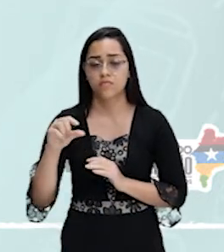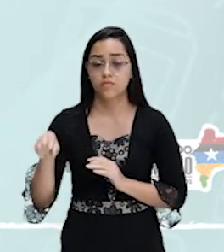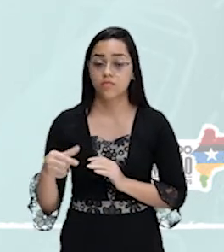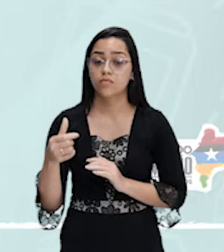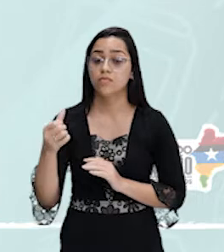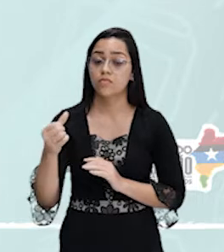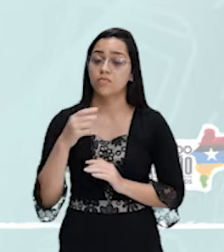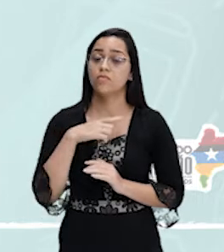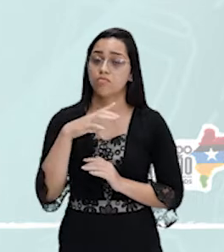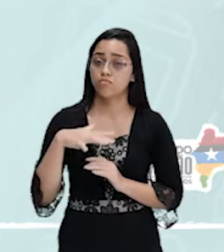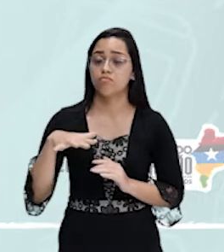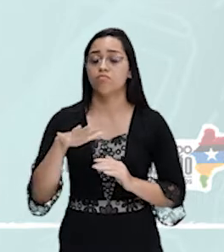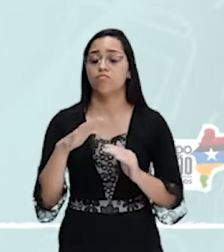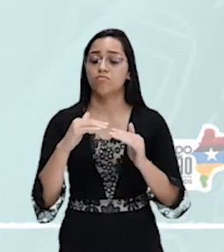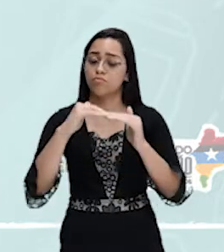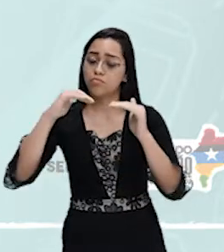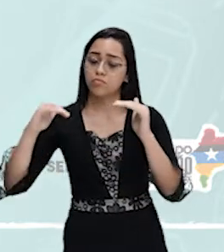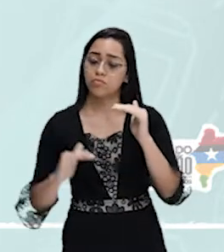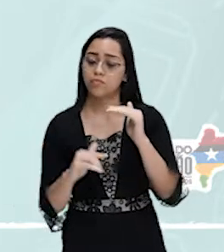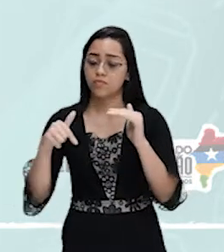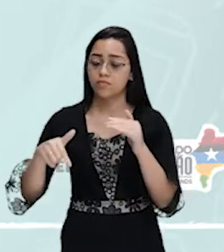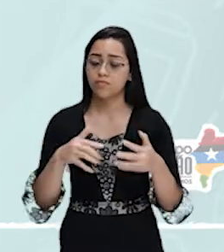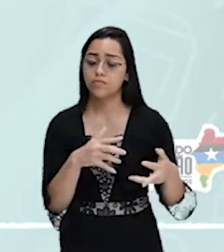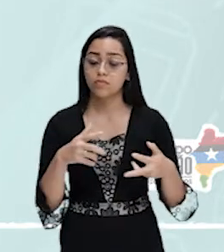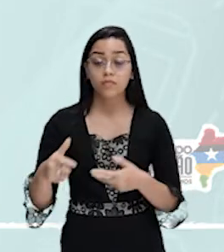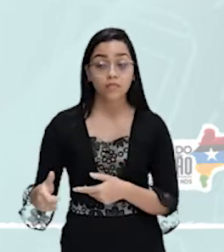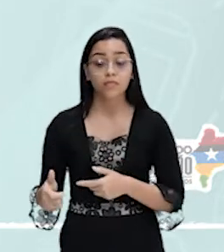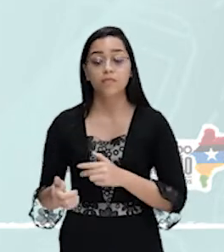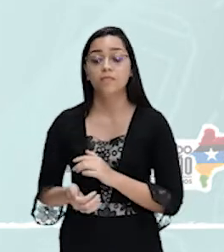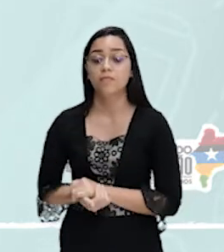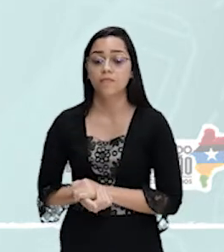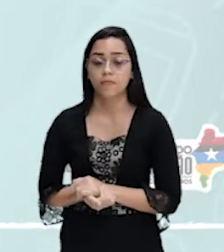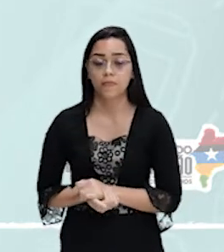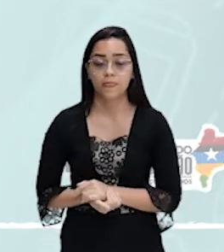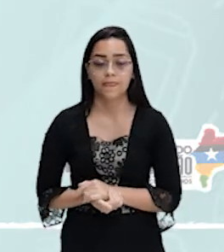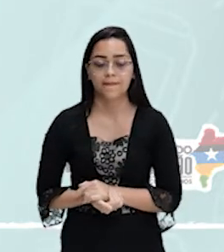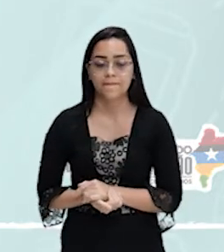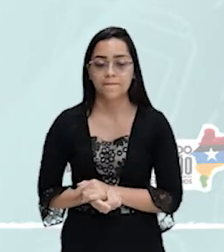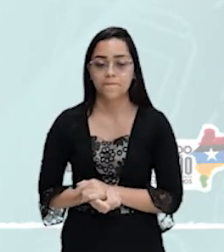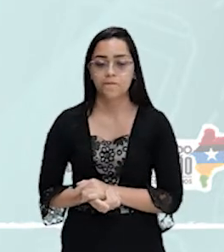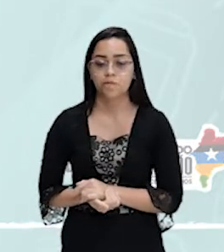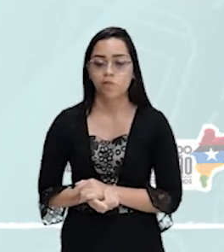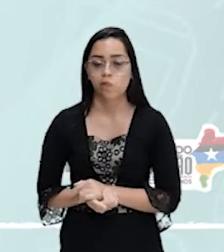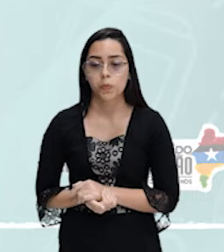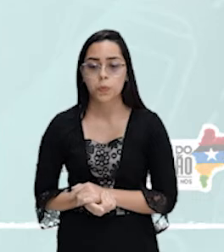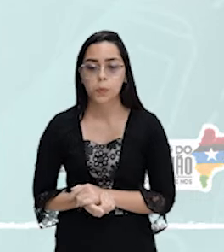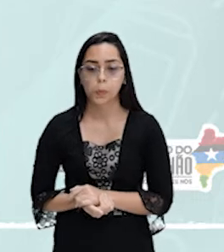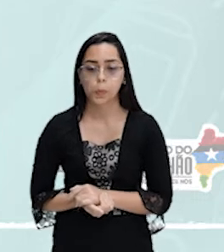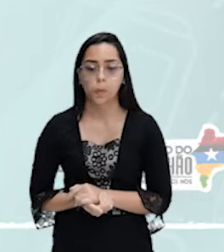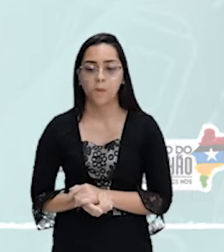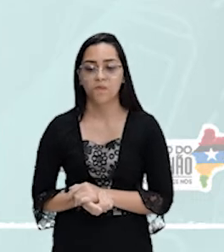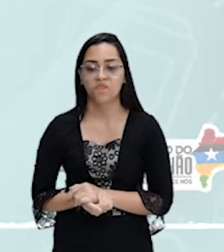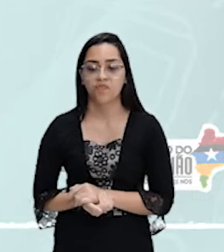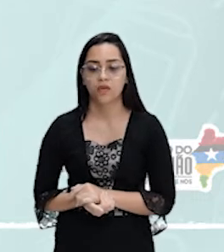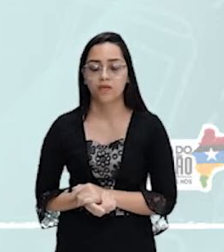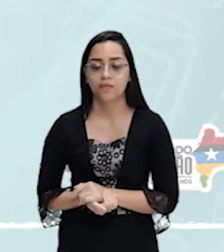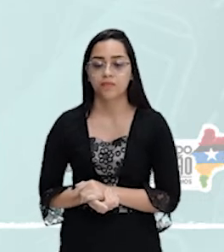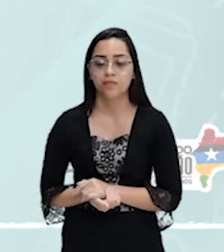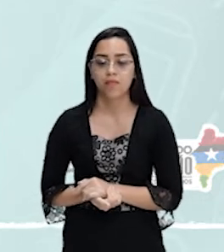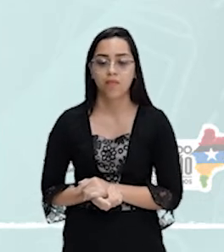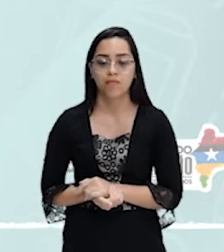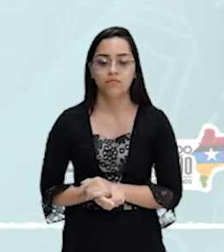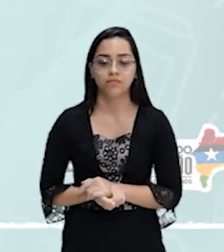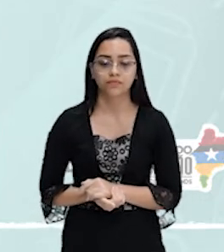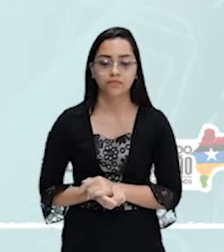seja, é bem inferior, né, à da Terra. Na Terra, né, quer dizer, esse valor ele é cerca de